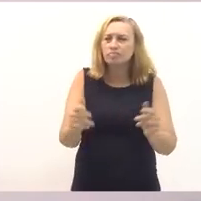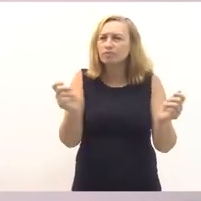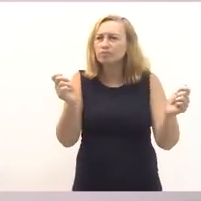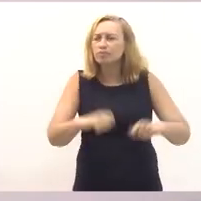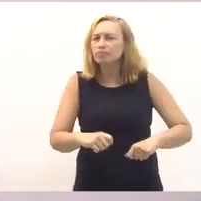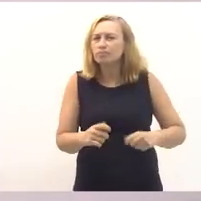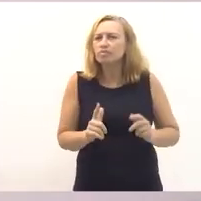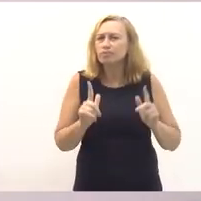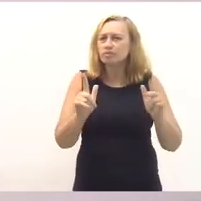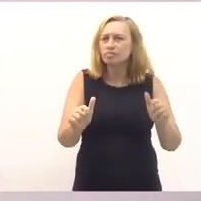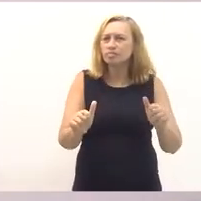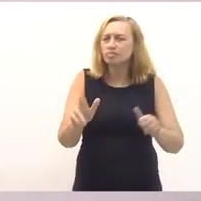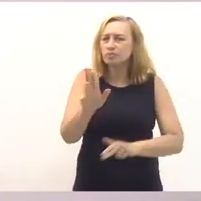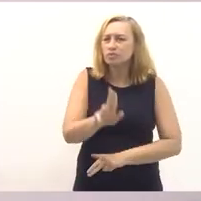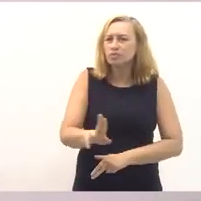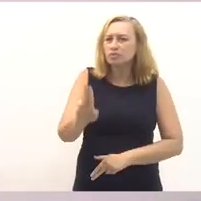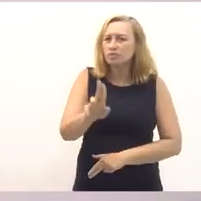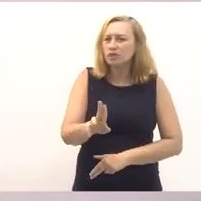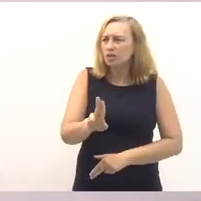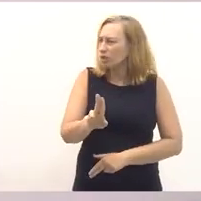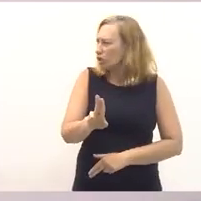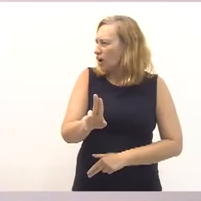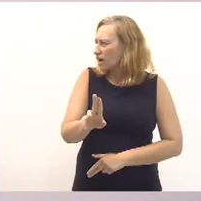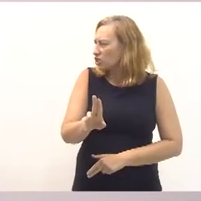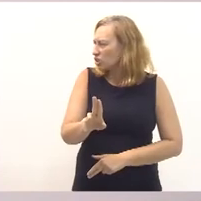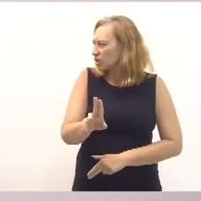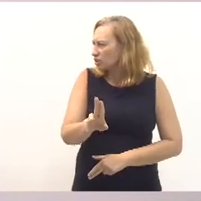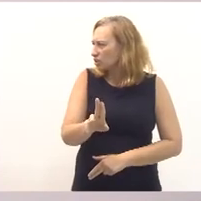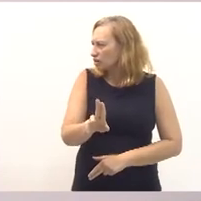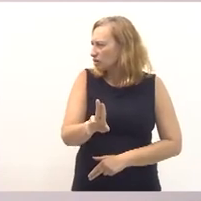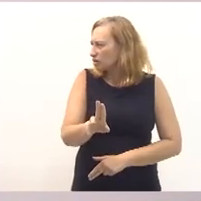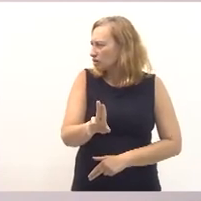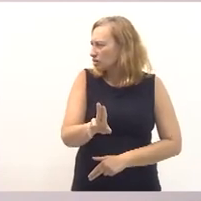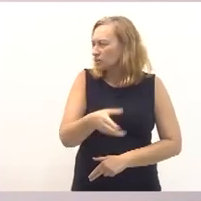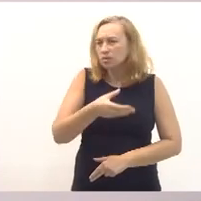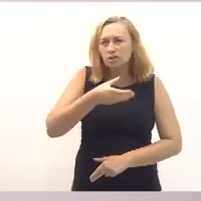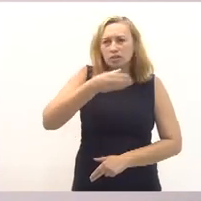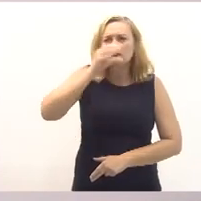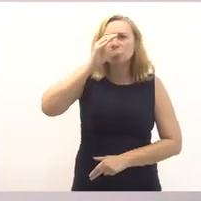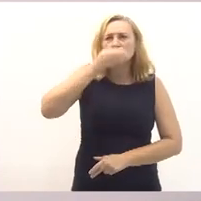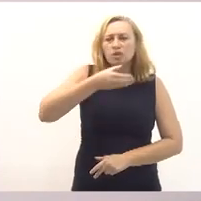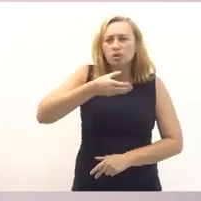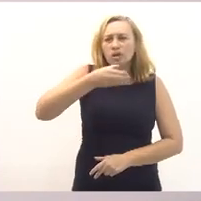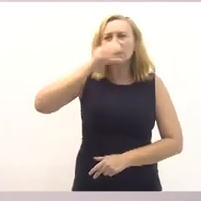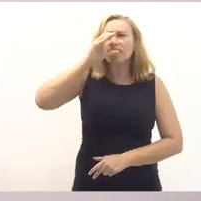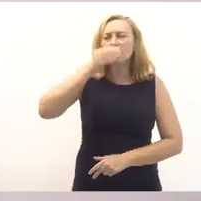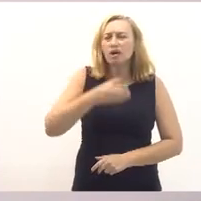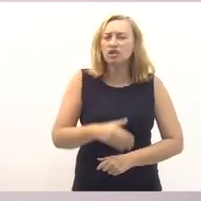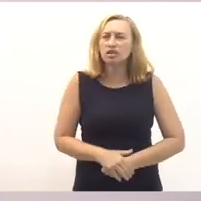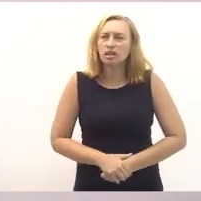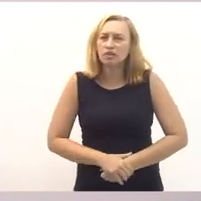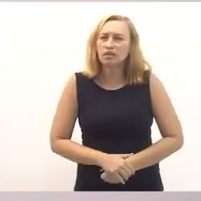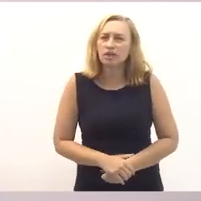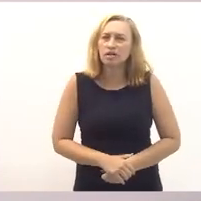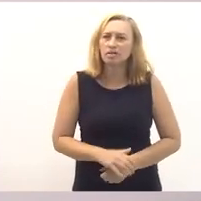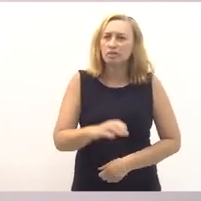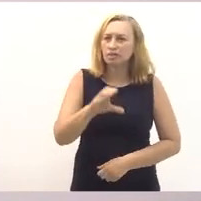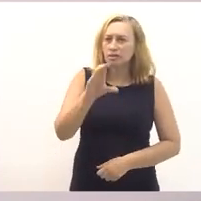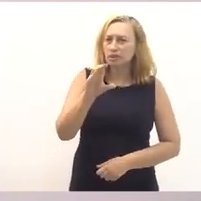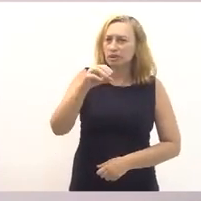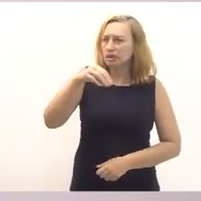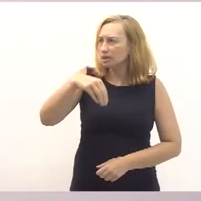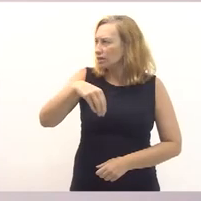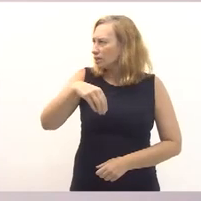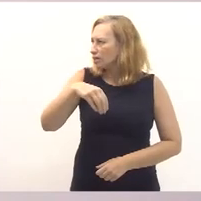competência similar ao uso da elástica e a nossa Associação ela já possui CNPJ ele está se organizando